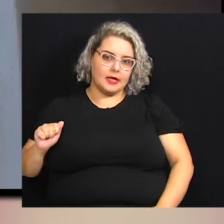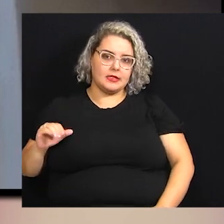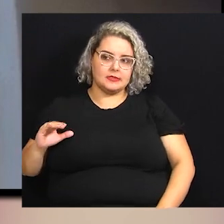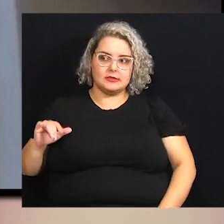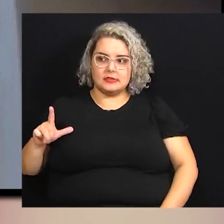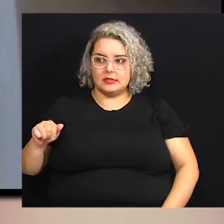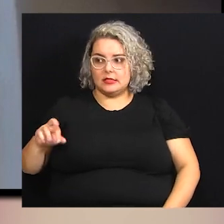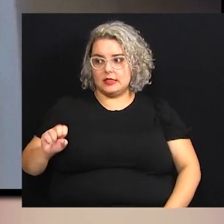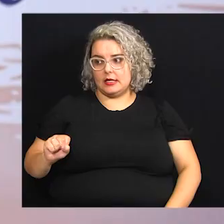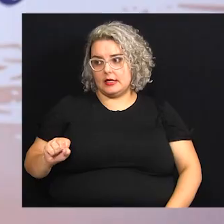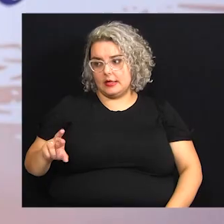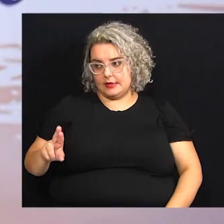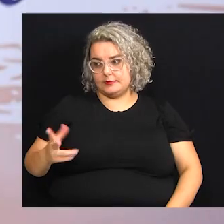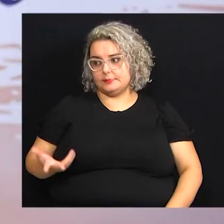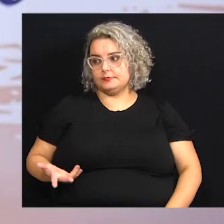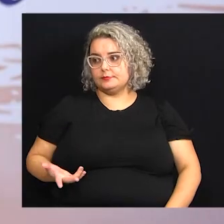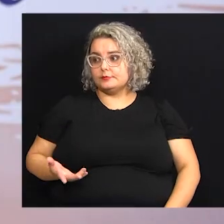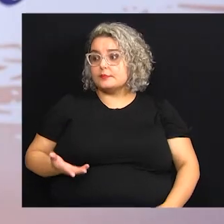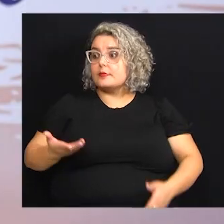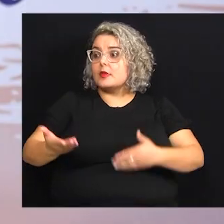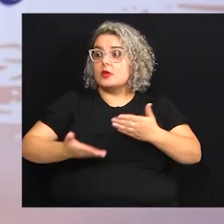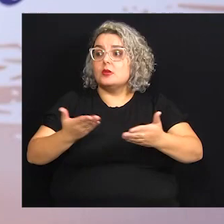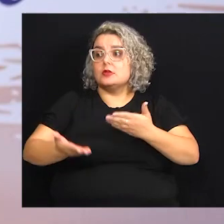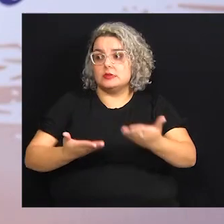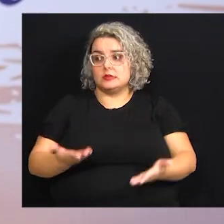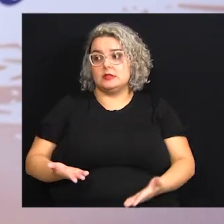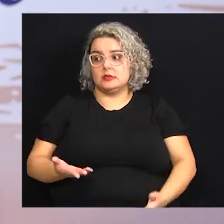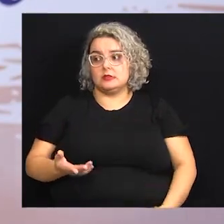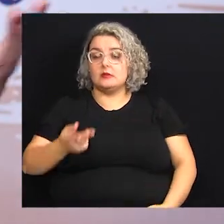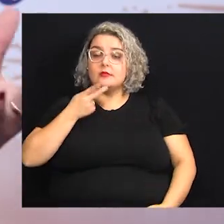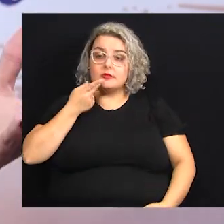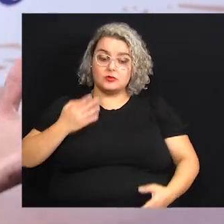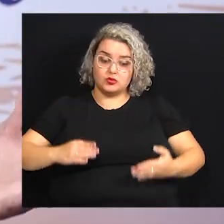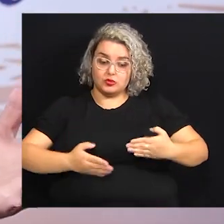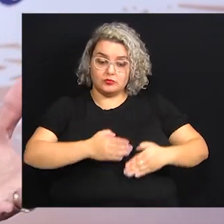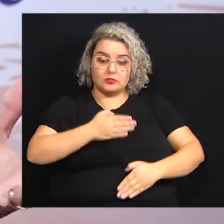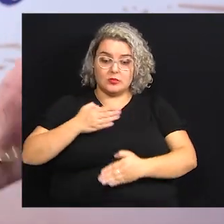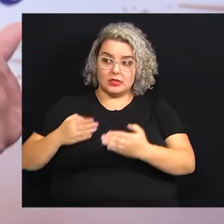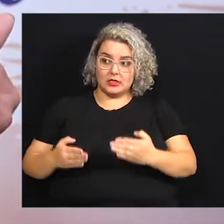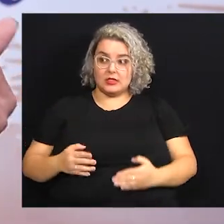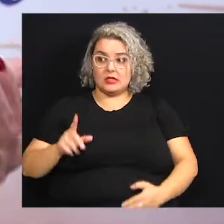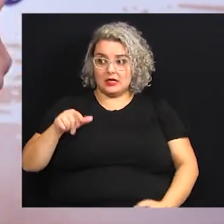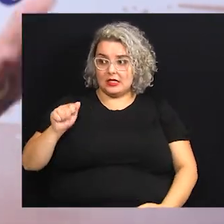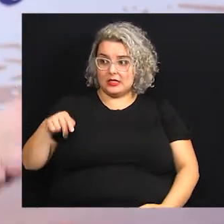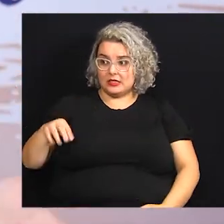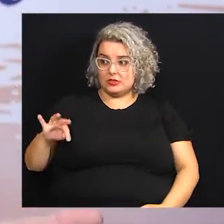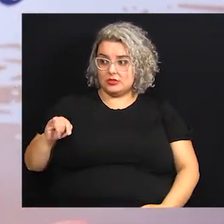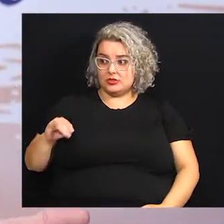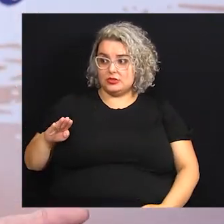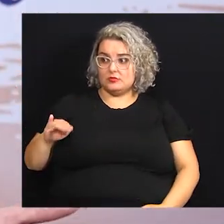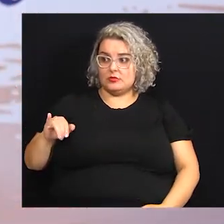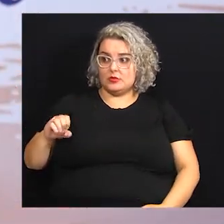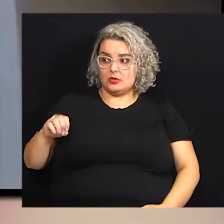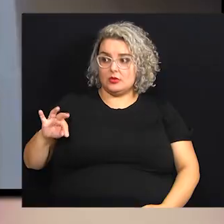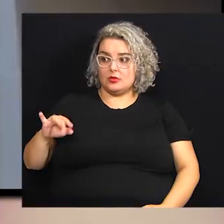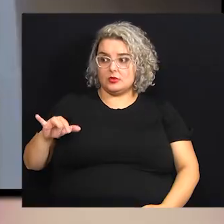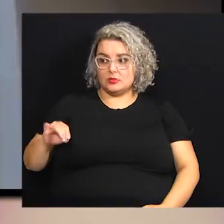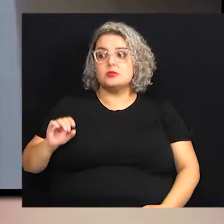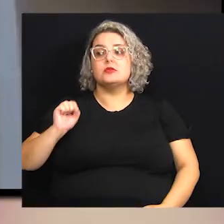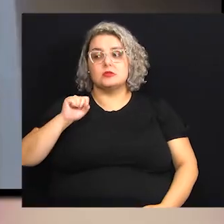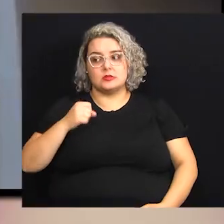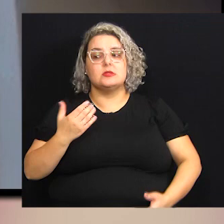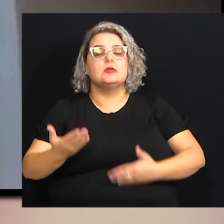vir negativa. E o tratamento, já que a gente está falando de uma bactéria, né? É antibiótico?